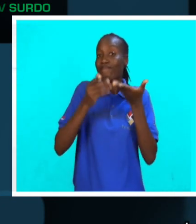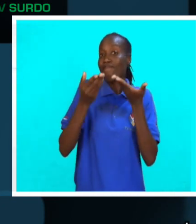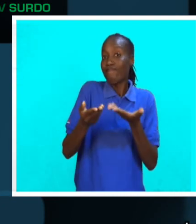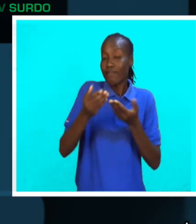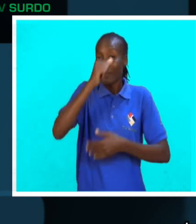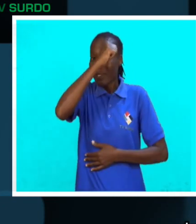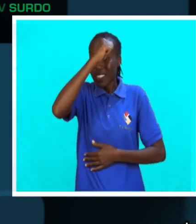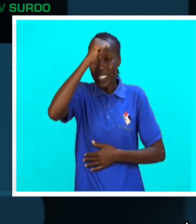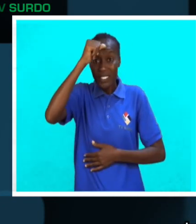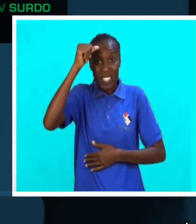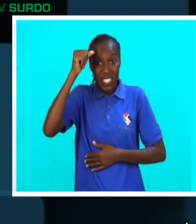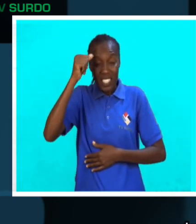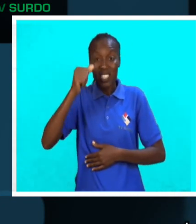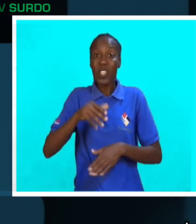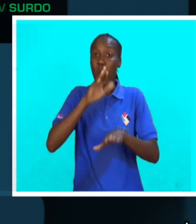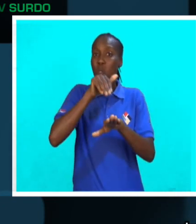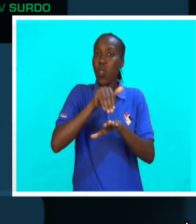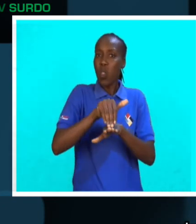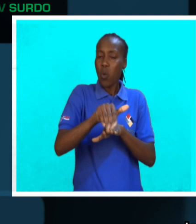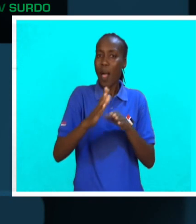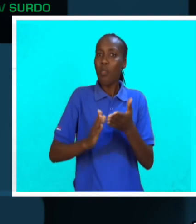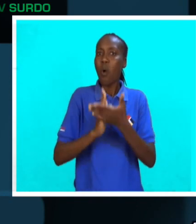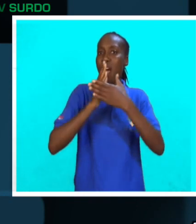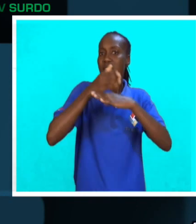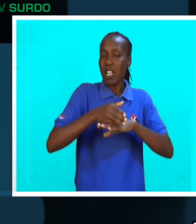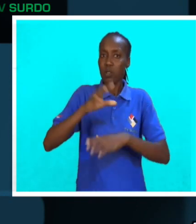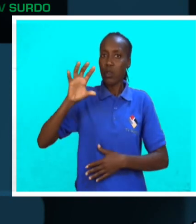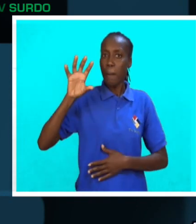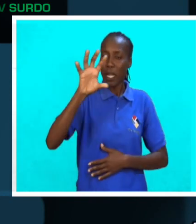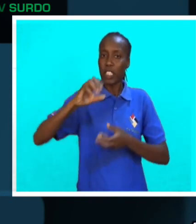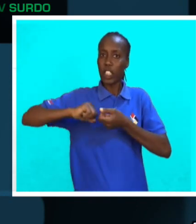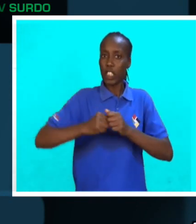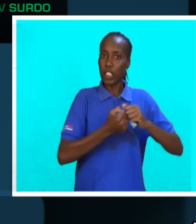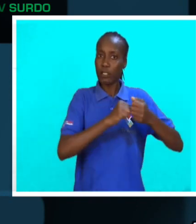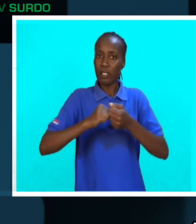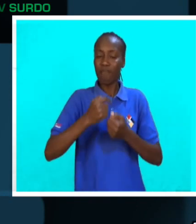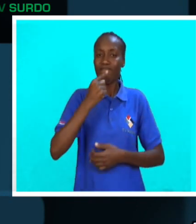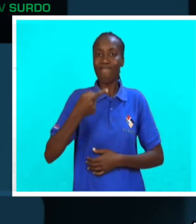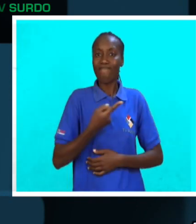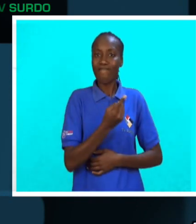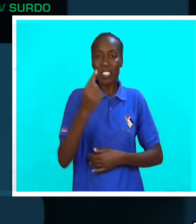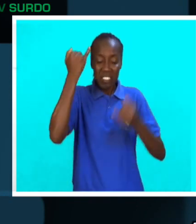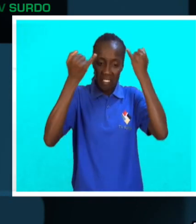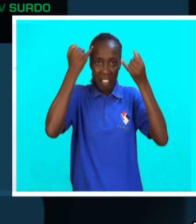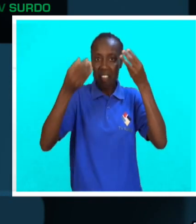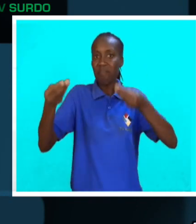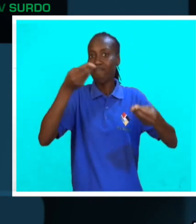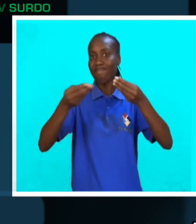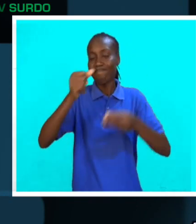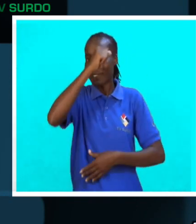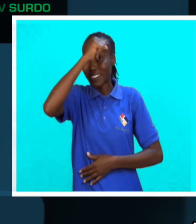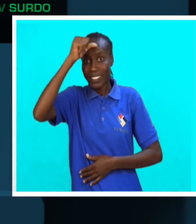que saibam dos avanços e dos desafios do país. O fato é dificultam que eles deem qualquer